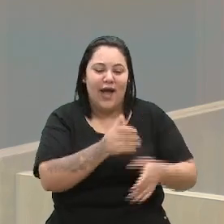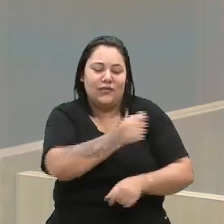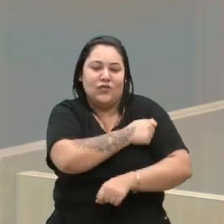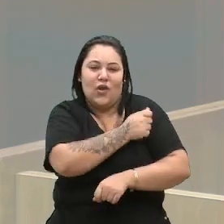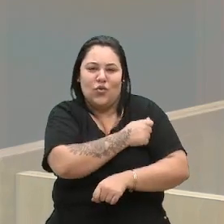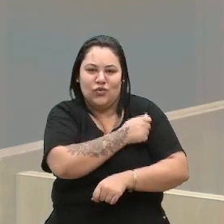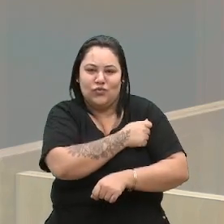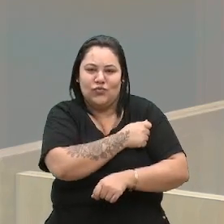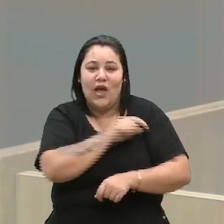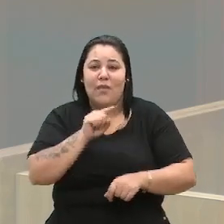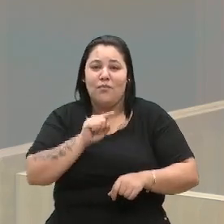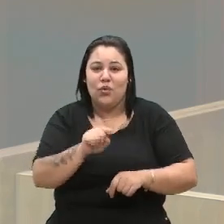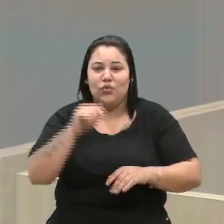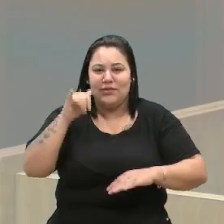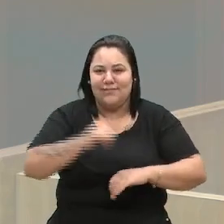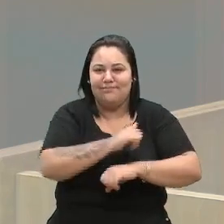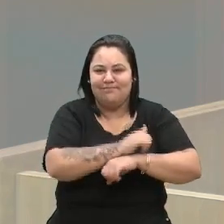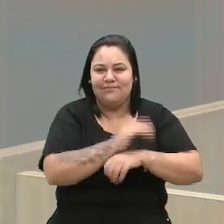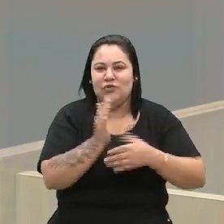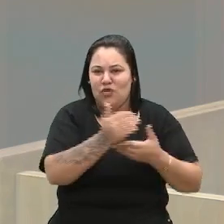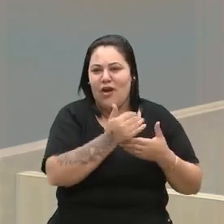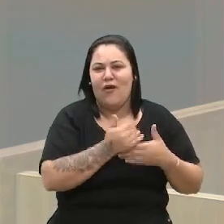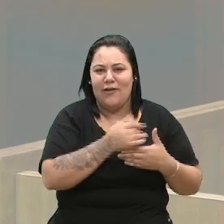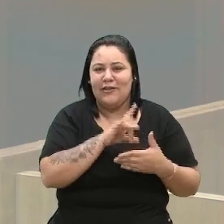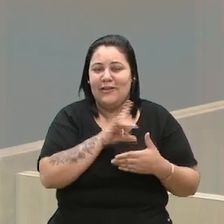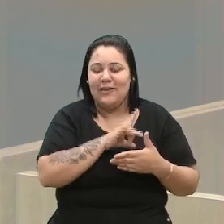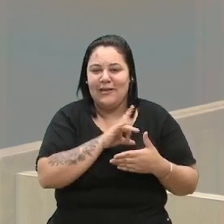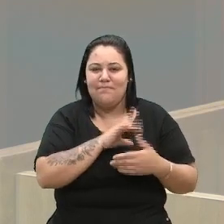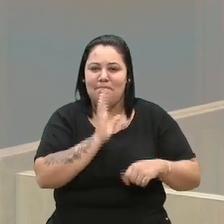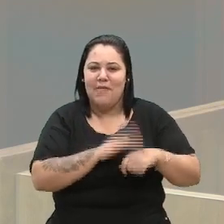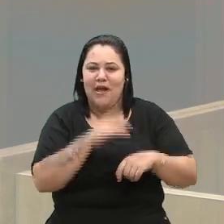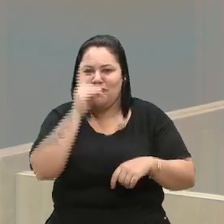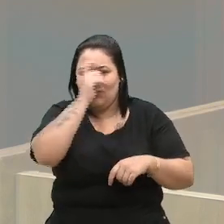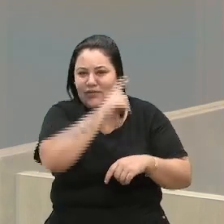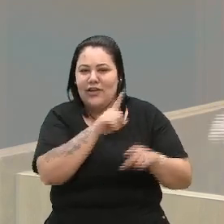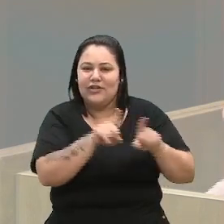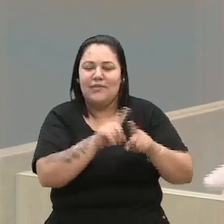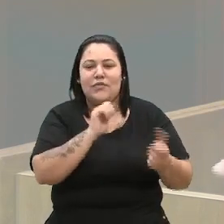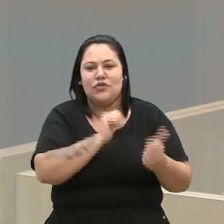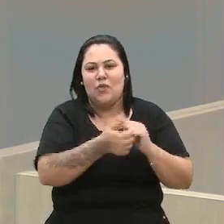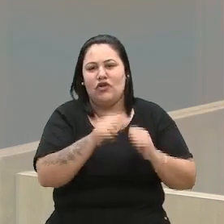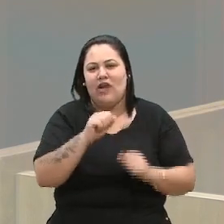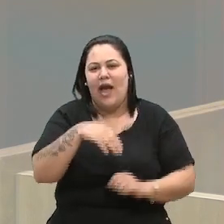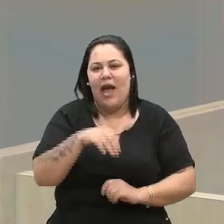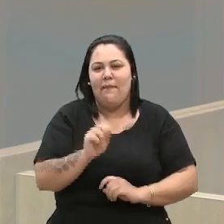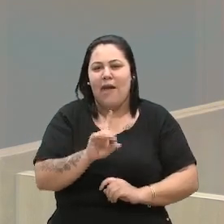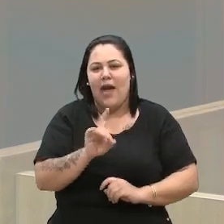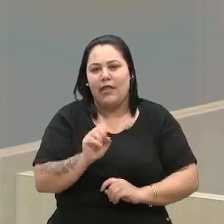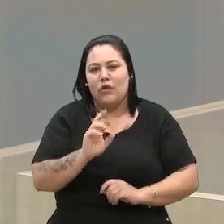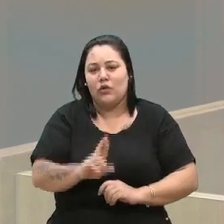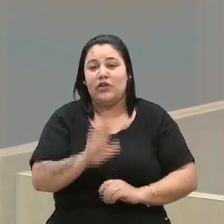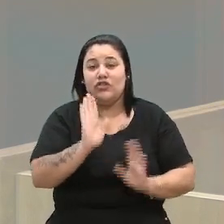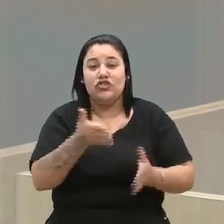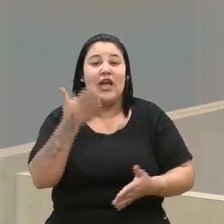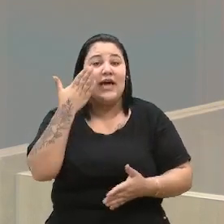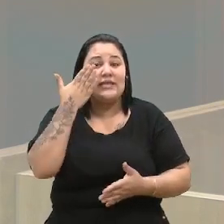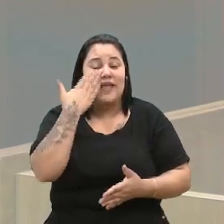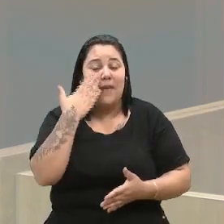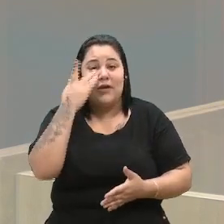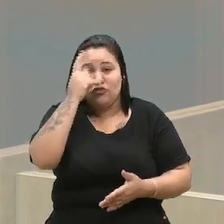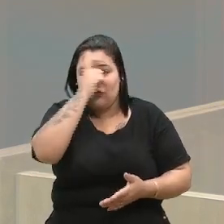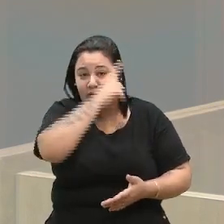do ensino médio, né, que, com maior dificuldade, e para o esporte amador, que a gente sabe da maior dificuldade dessas pessoas